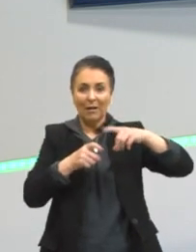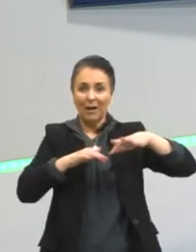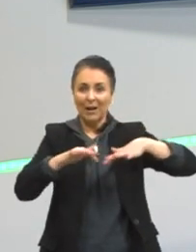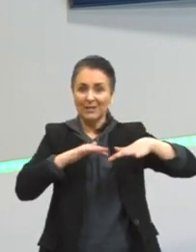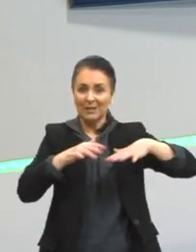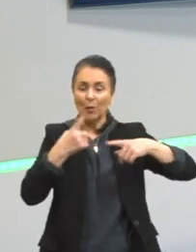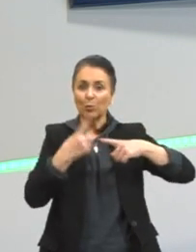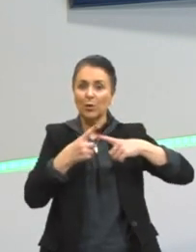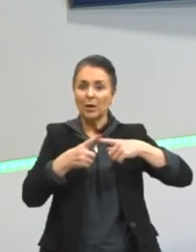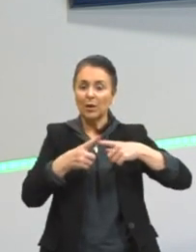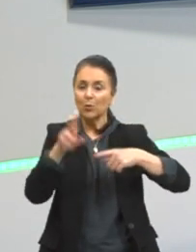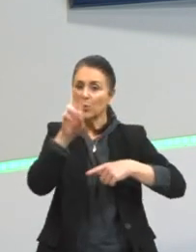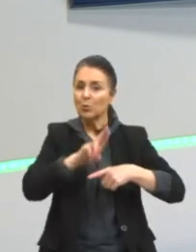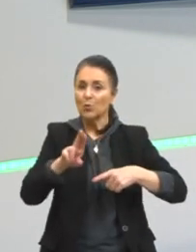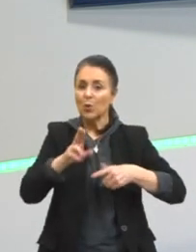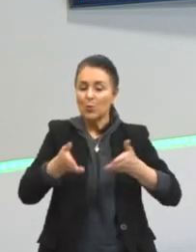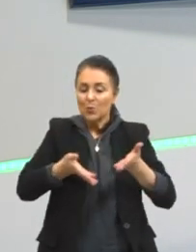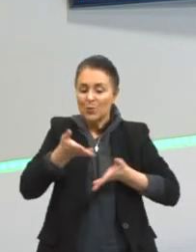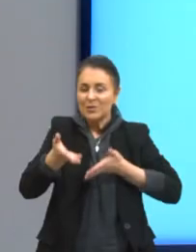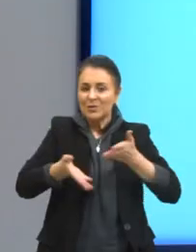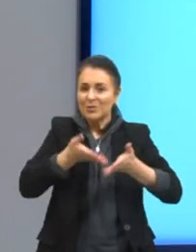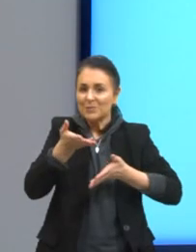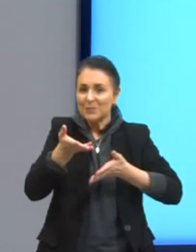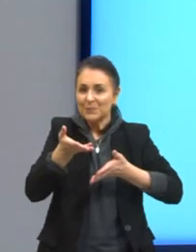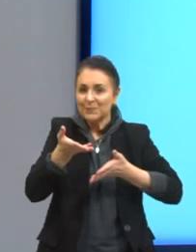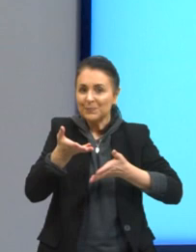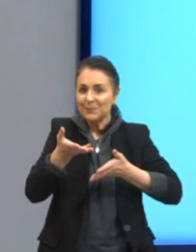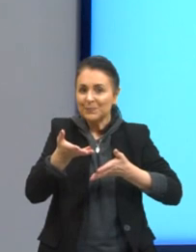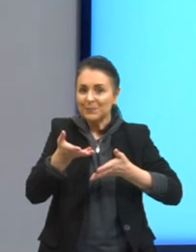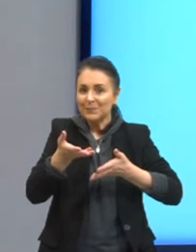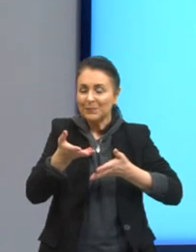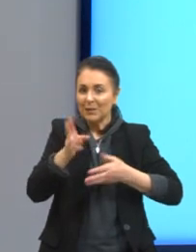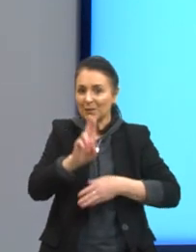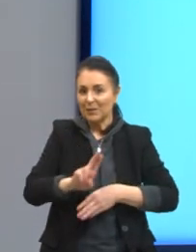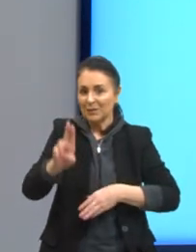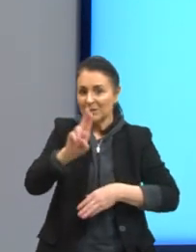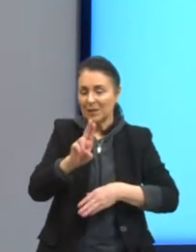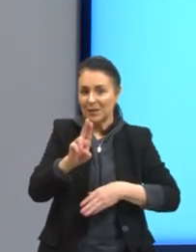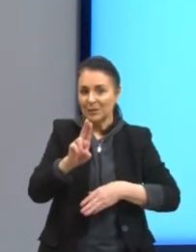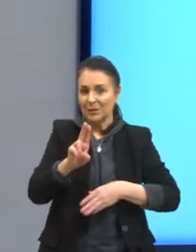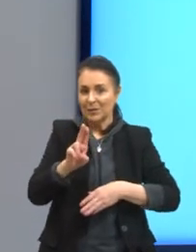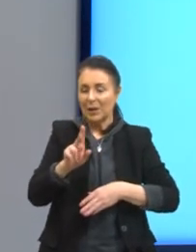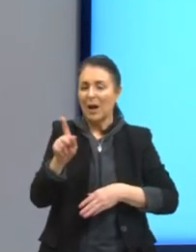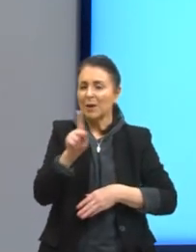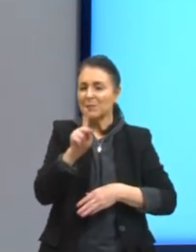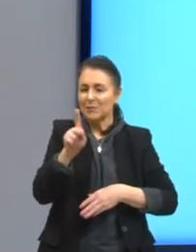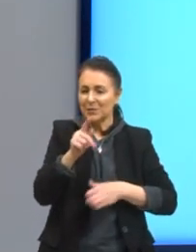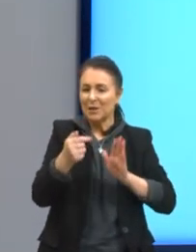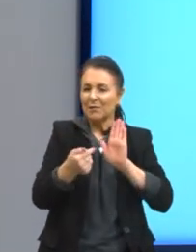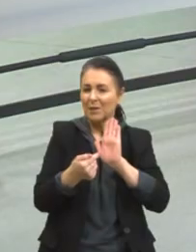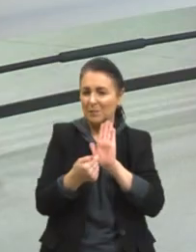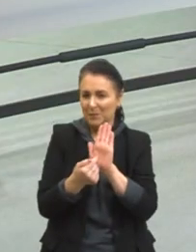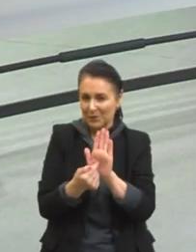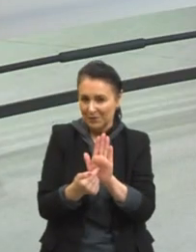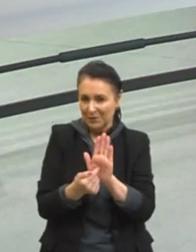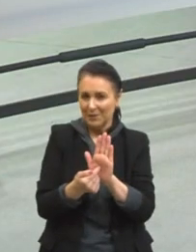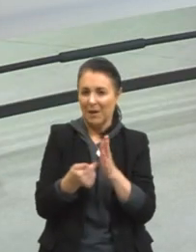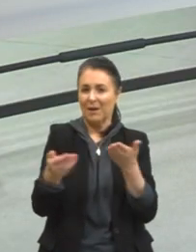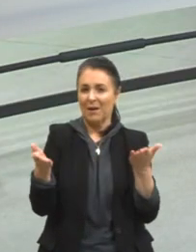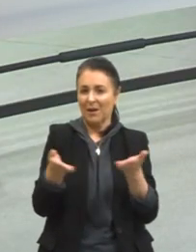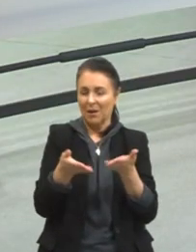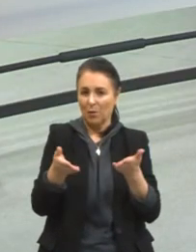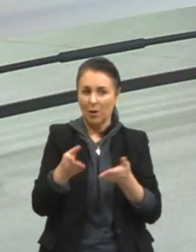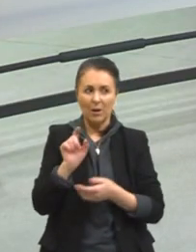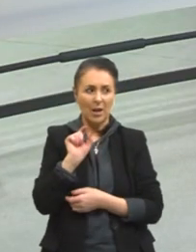que o estímulo foi aplicado tá então deixa eu fazer um exemplo para vocês aqui gente